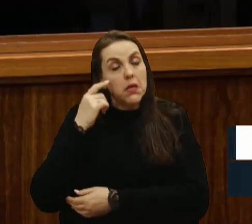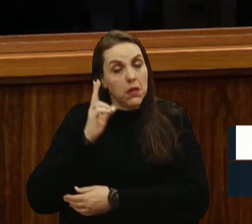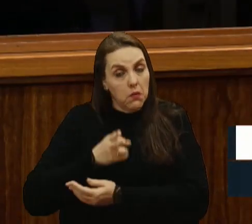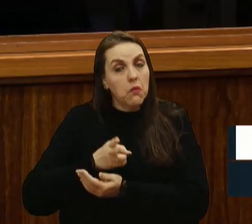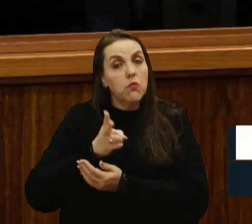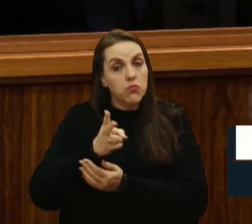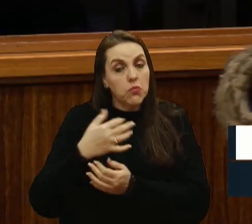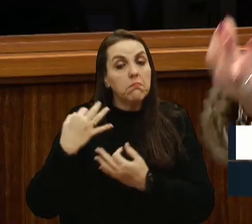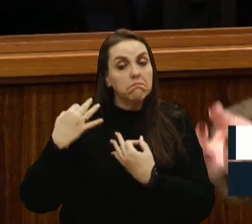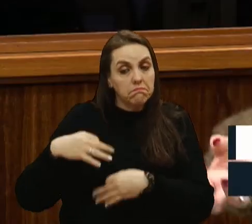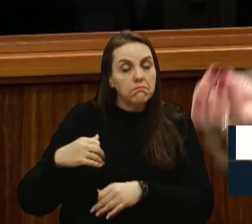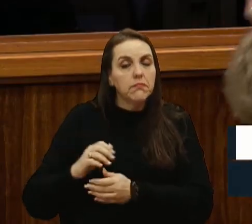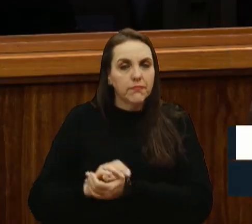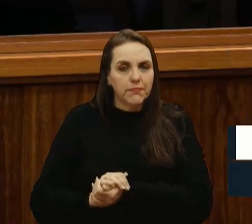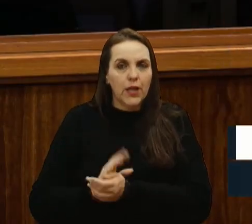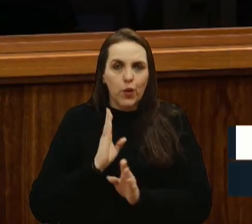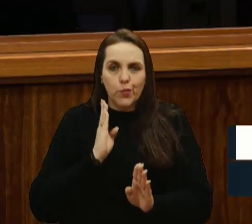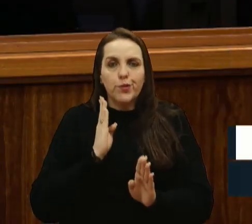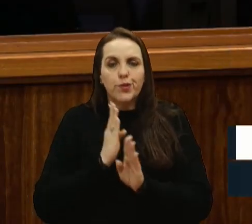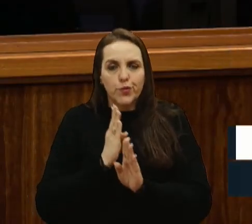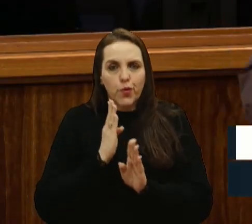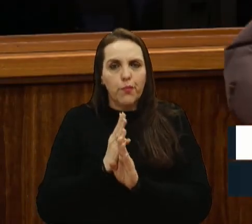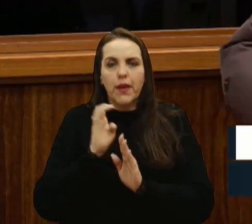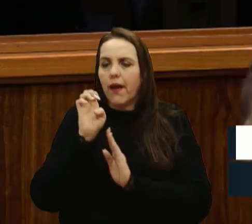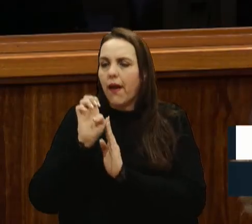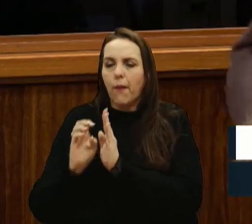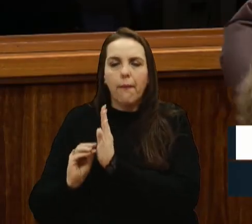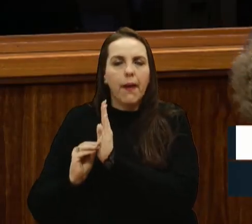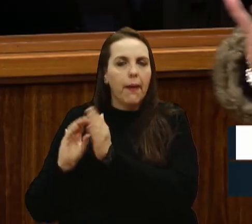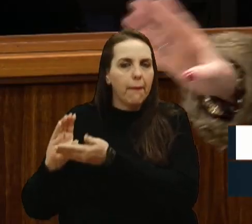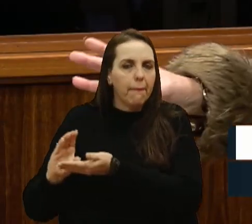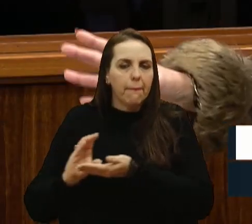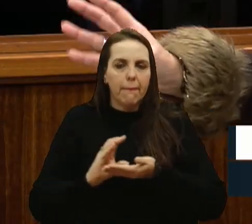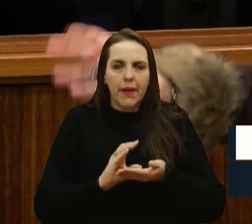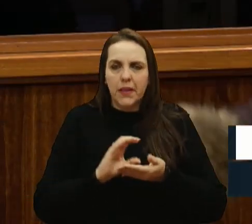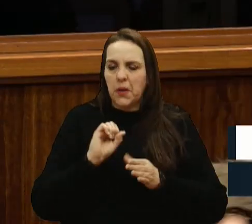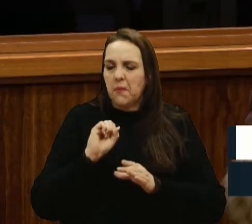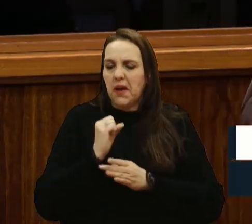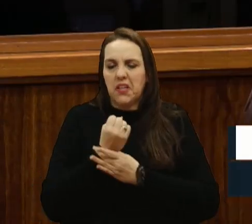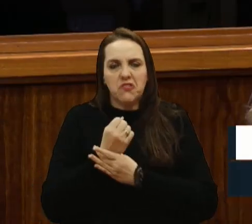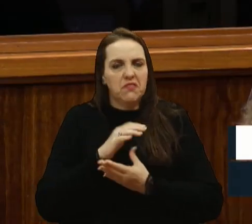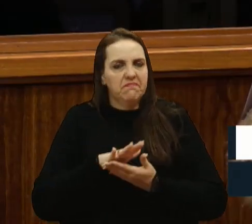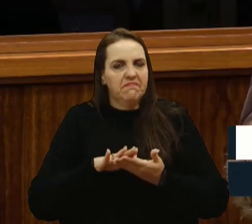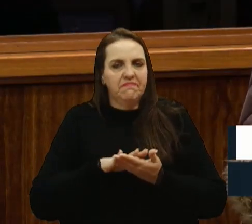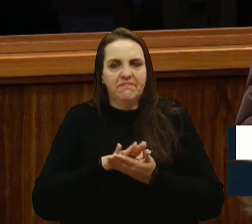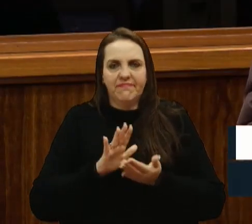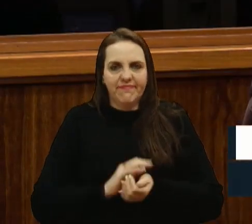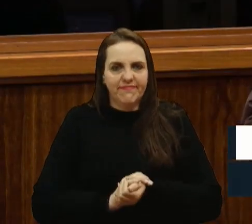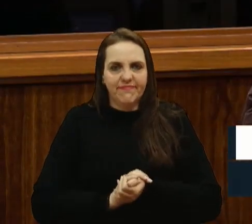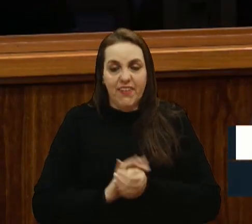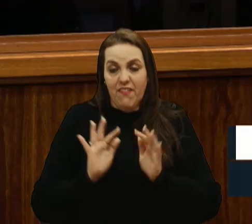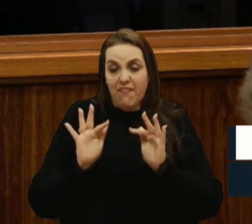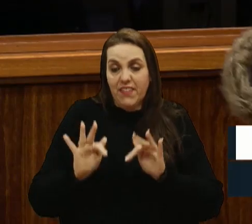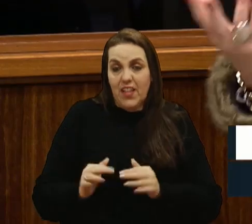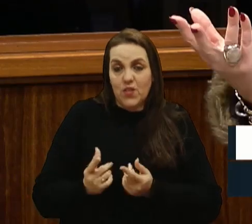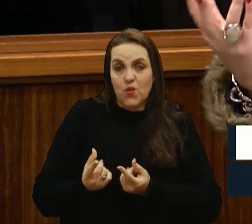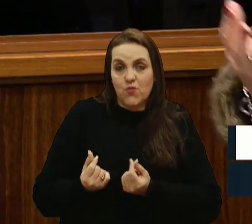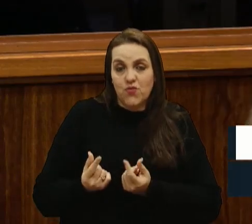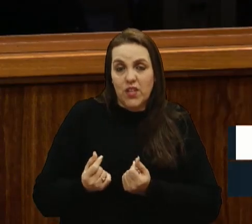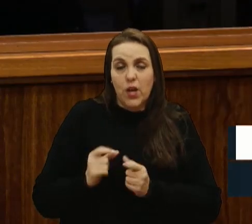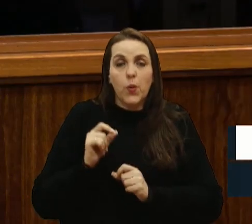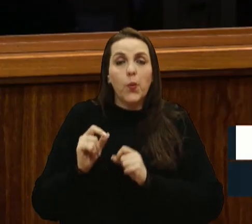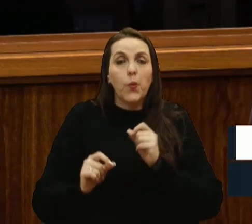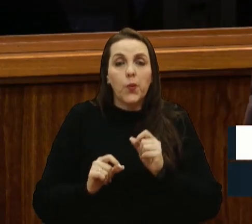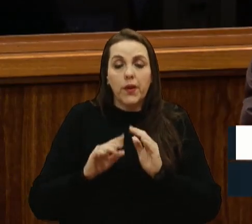permanente. Aí eu descobri, naquele momento, que era através de uma emenda, que é uma emenda que não garante nada. Daqui a pouco termina a emenda, o que vai ser feito com o